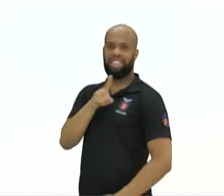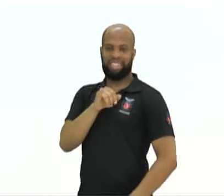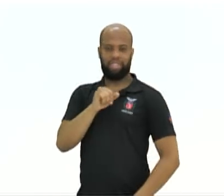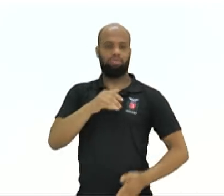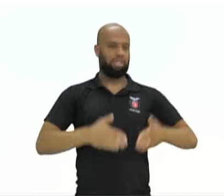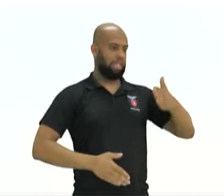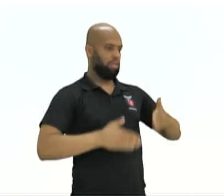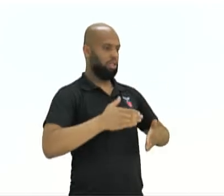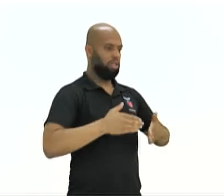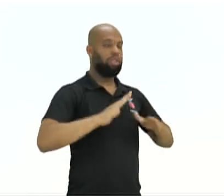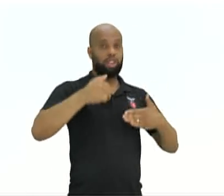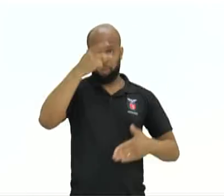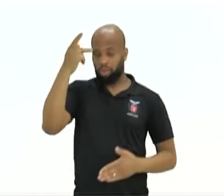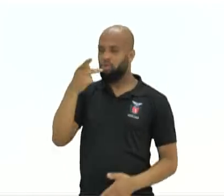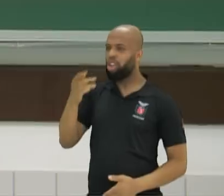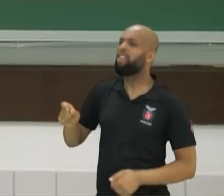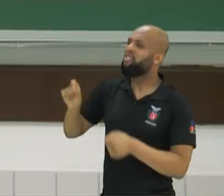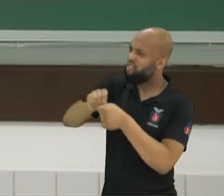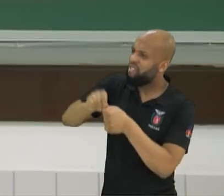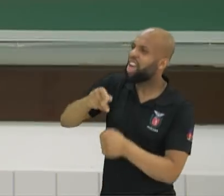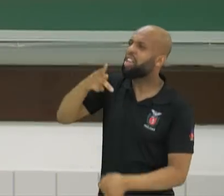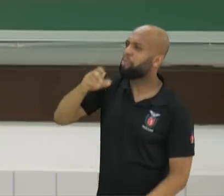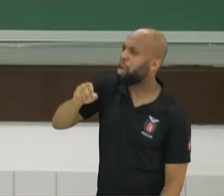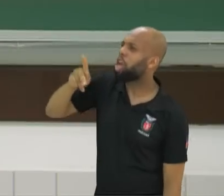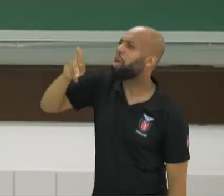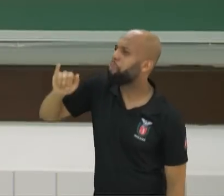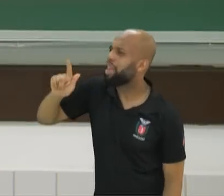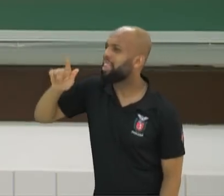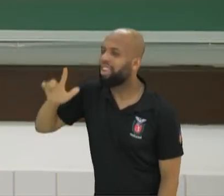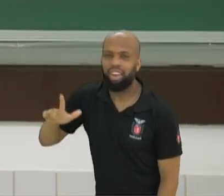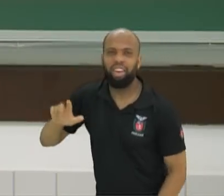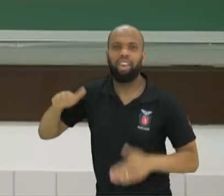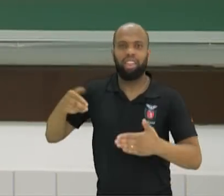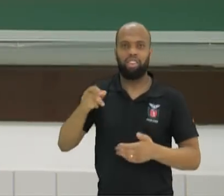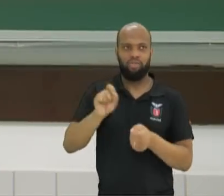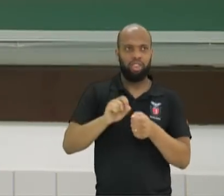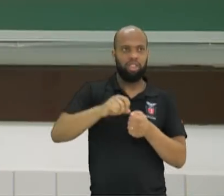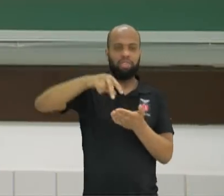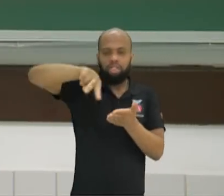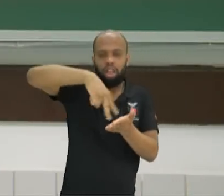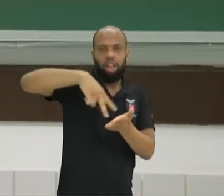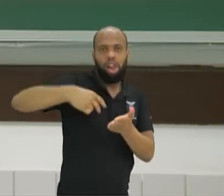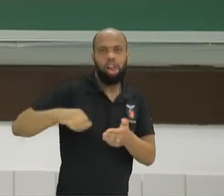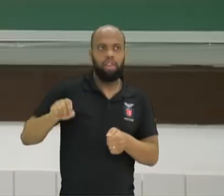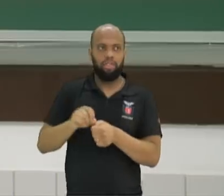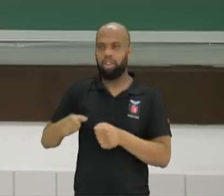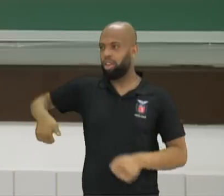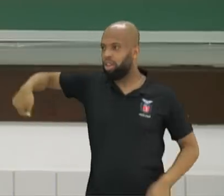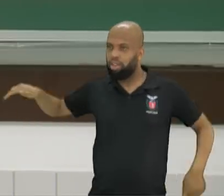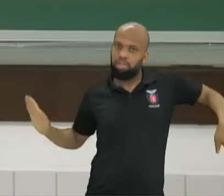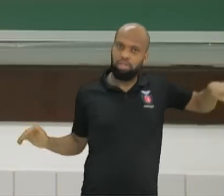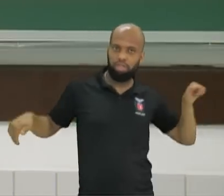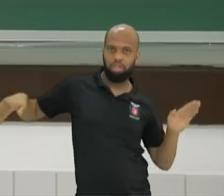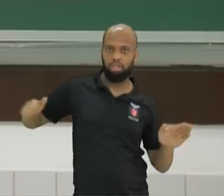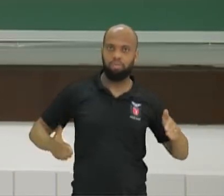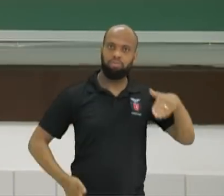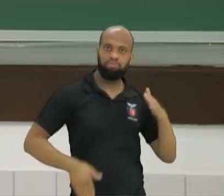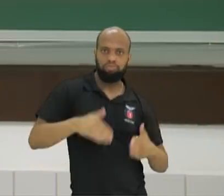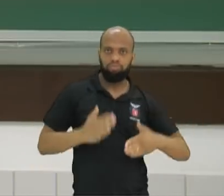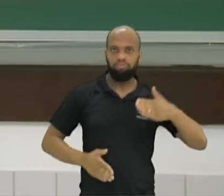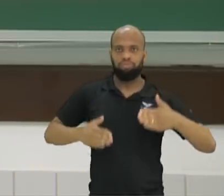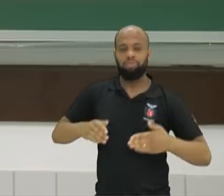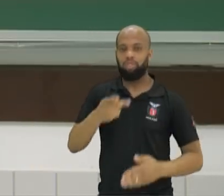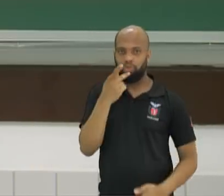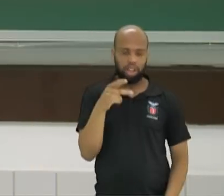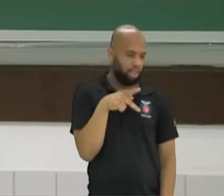faz aquele popping, né? Então, quando o Sam dançava, quando ele fazia os movimentos imitando o robô, ele falava